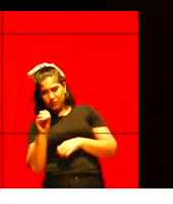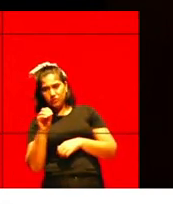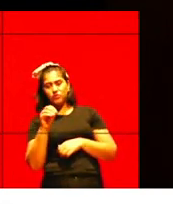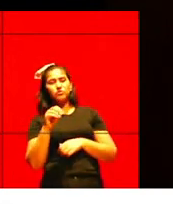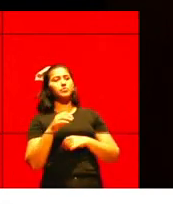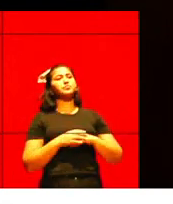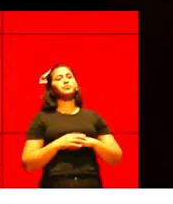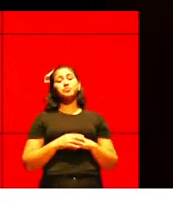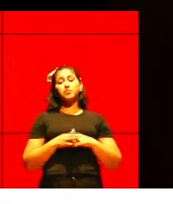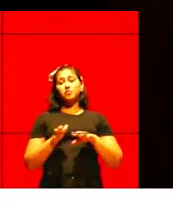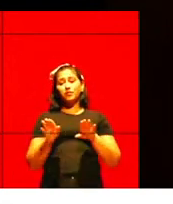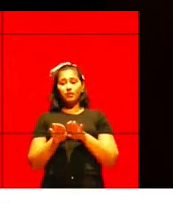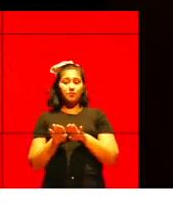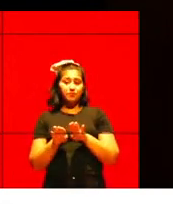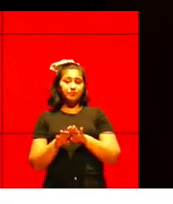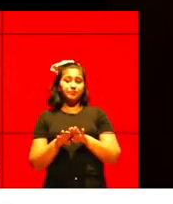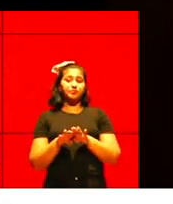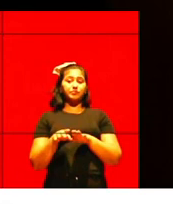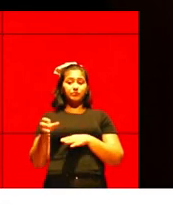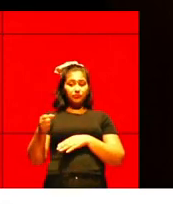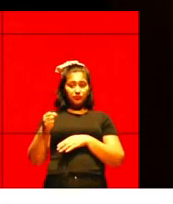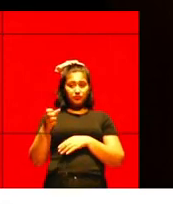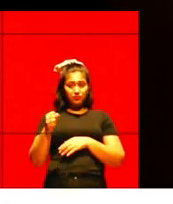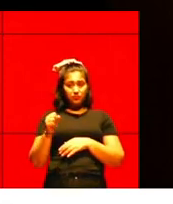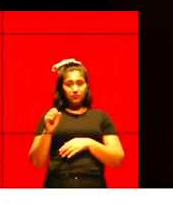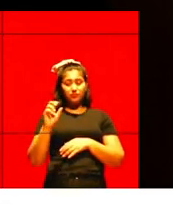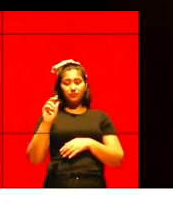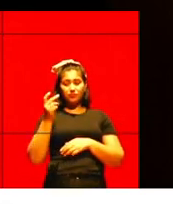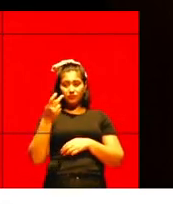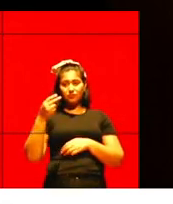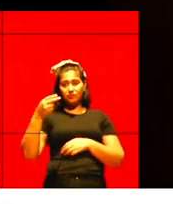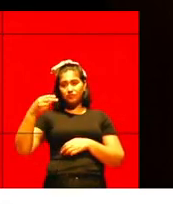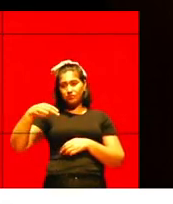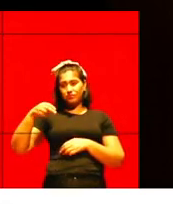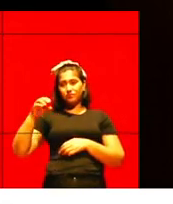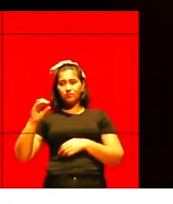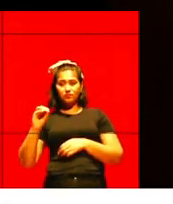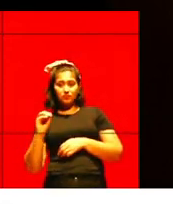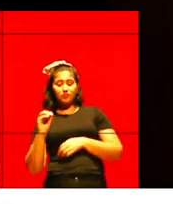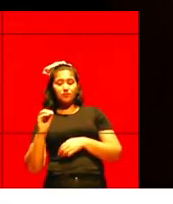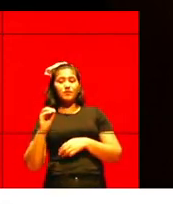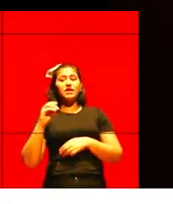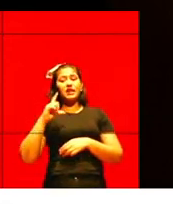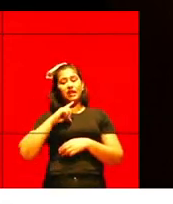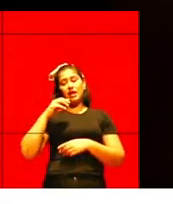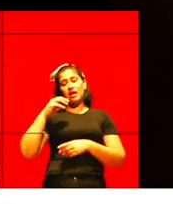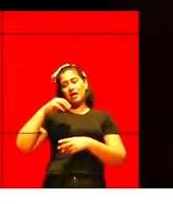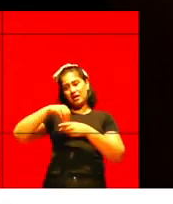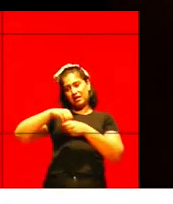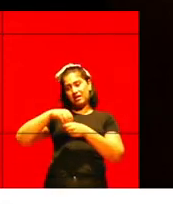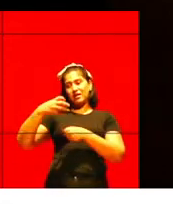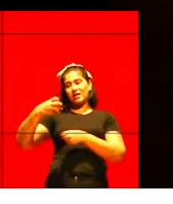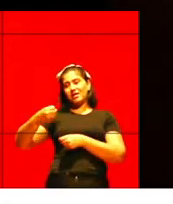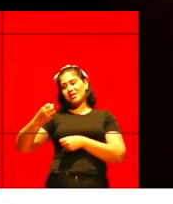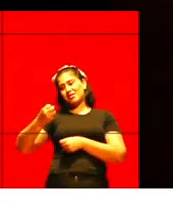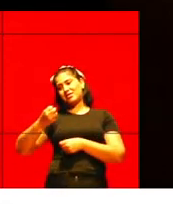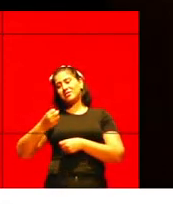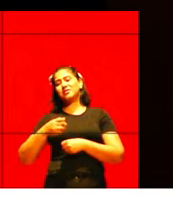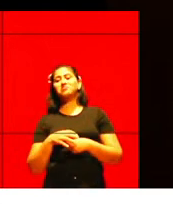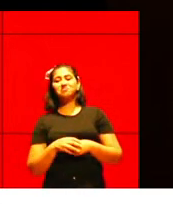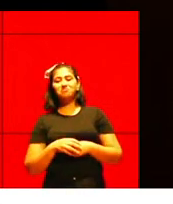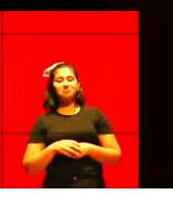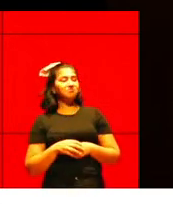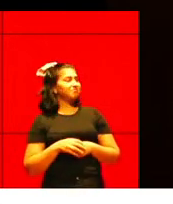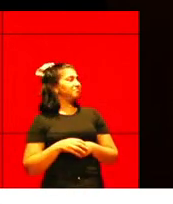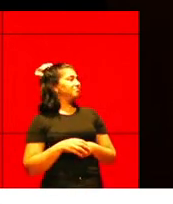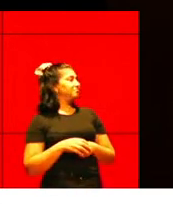lactose, carboidrato de sacarídeo, e esse HMO, ele está ali em terceiro lugar dentro do leite como elemento mais abundante. Por que, então, que ele não